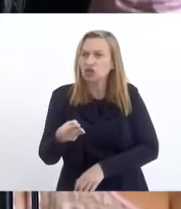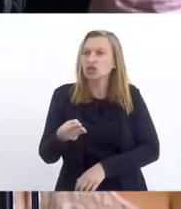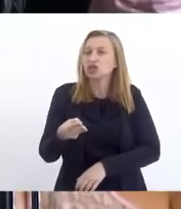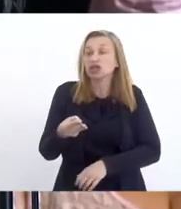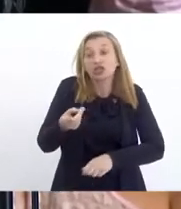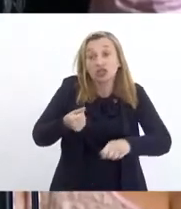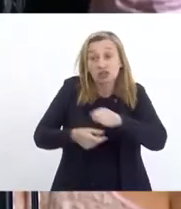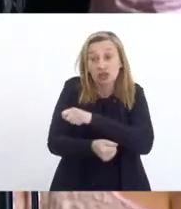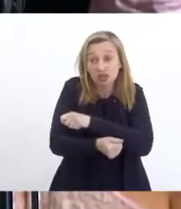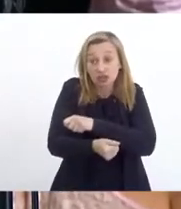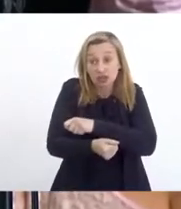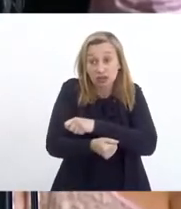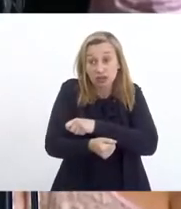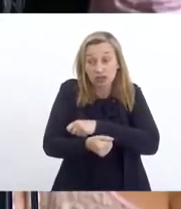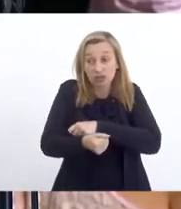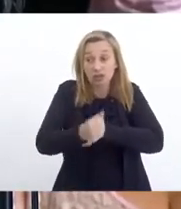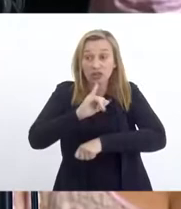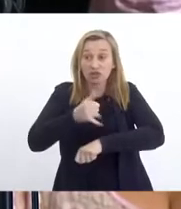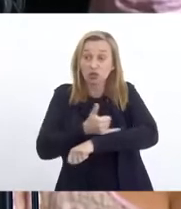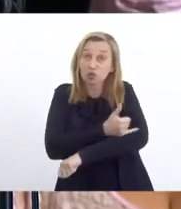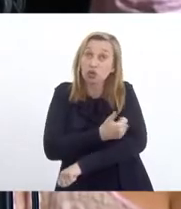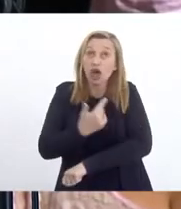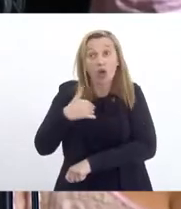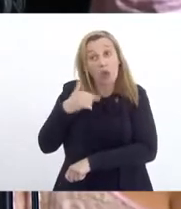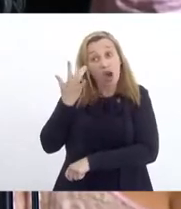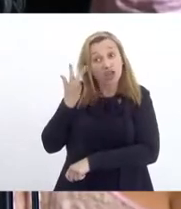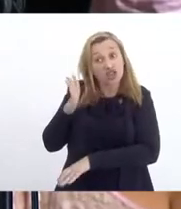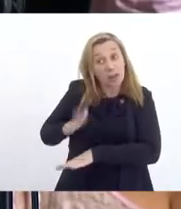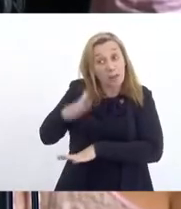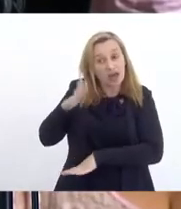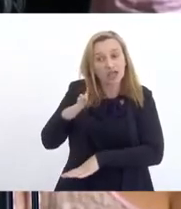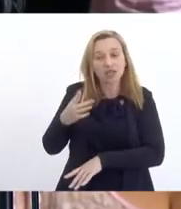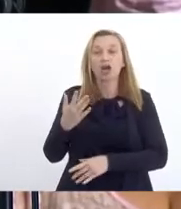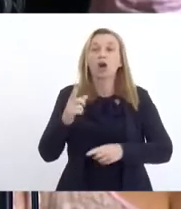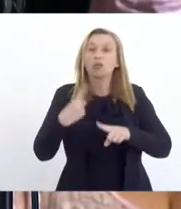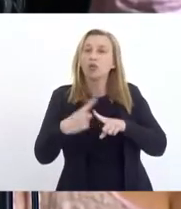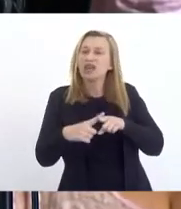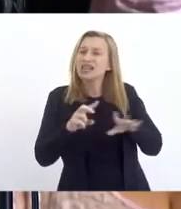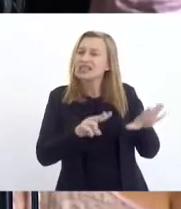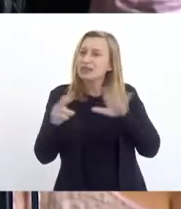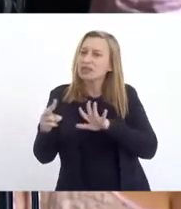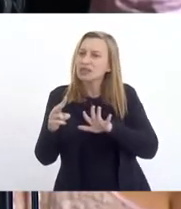desconfio que vai ser bem mais do que isso, porque estive semana passada no